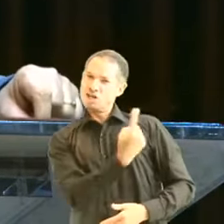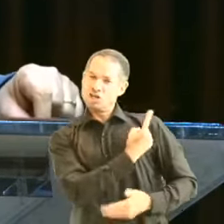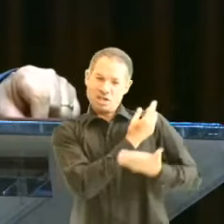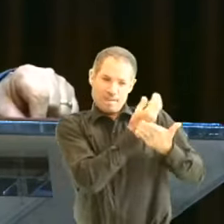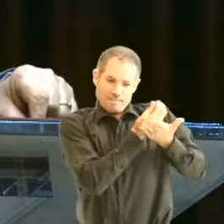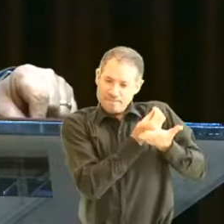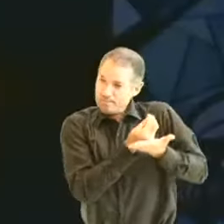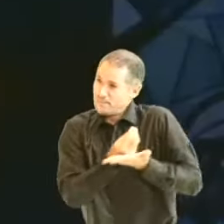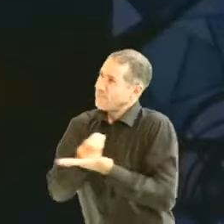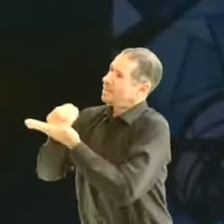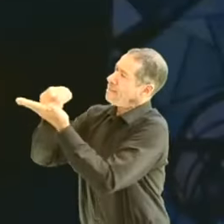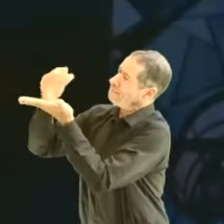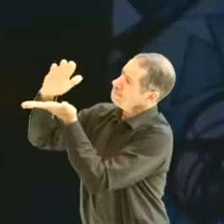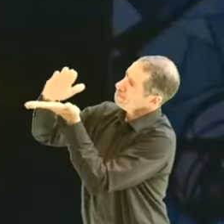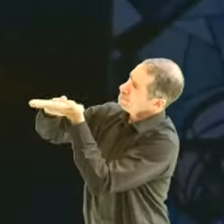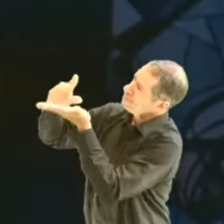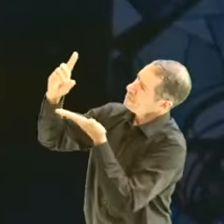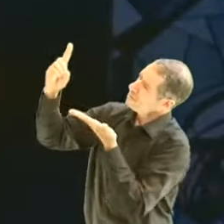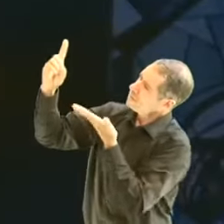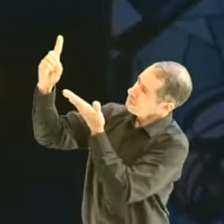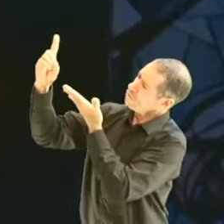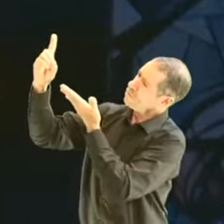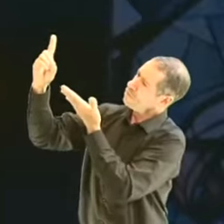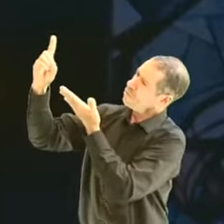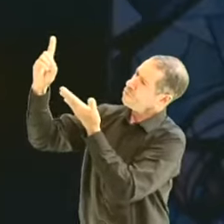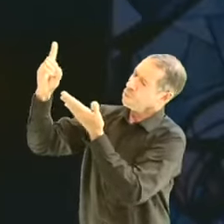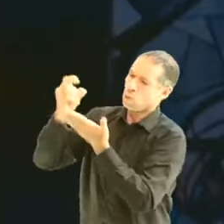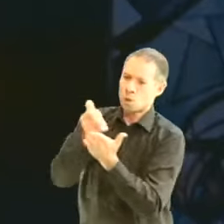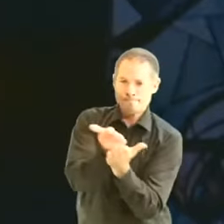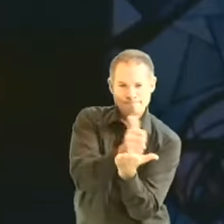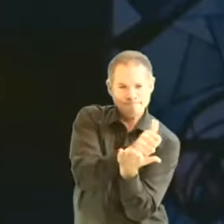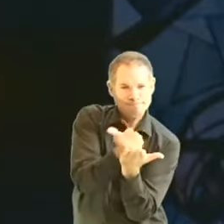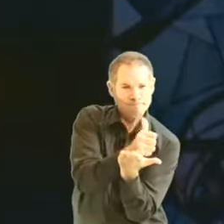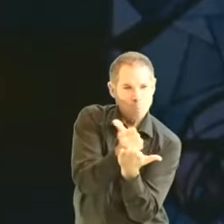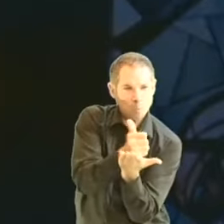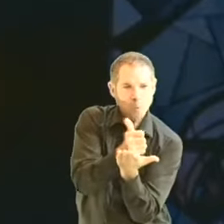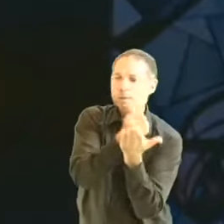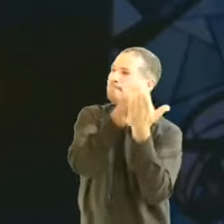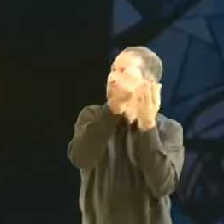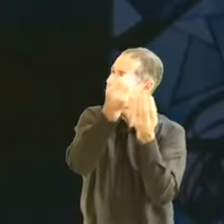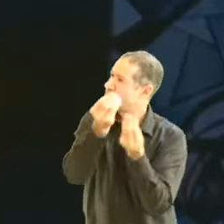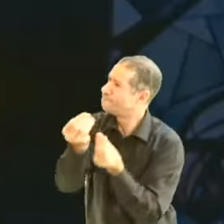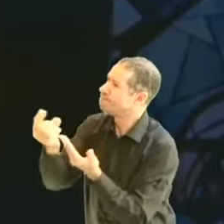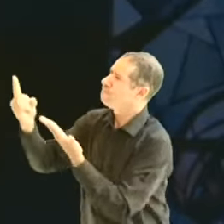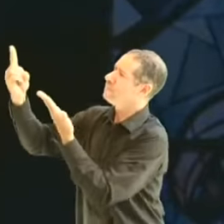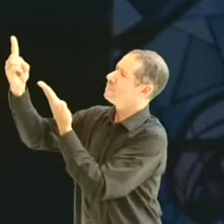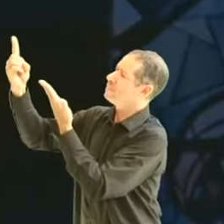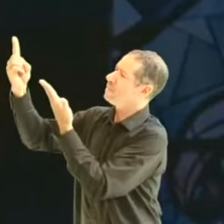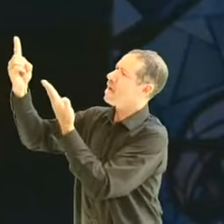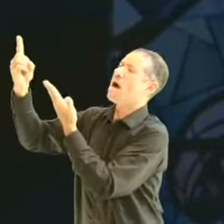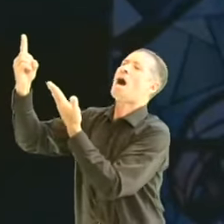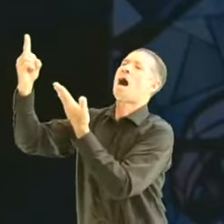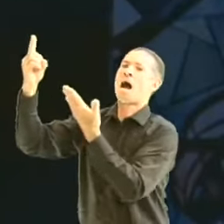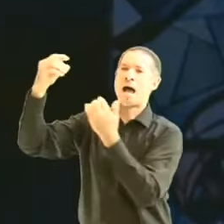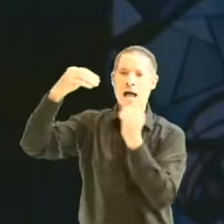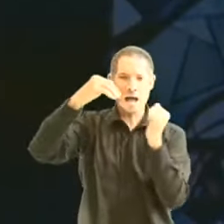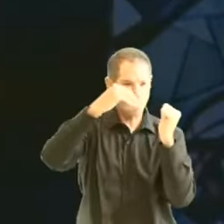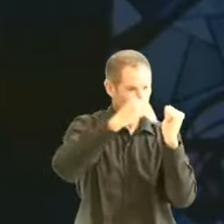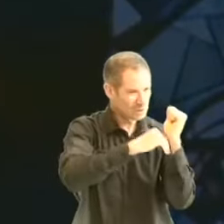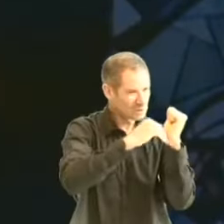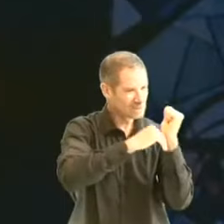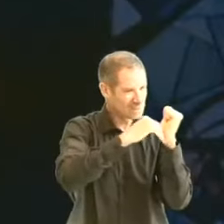vida da gente na mão de Deus, a gente coloca o controle na mão de Deus. Ali está o